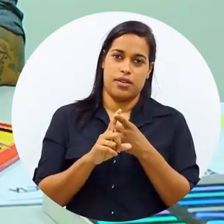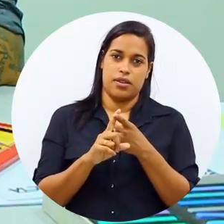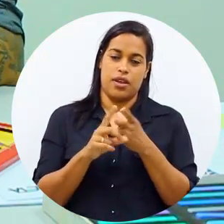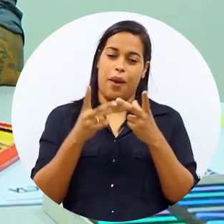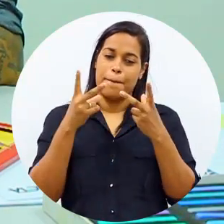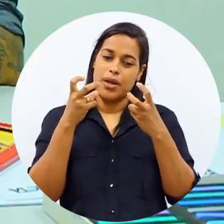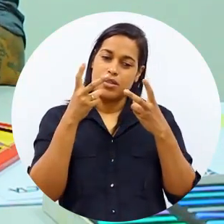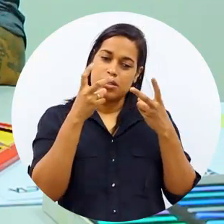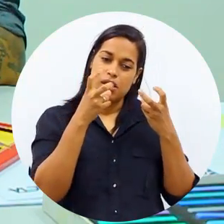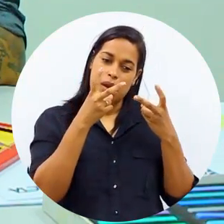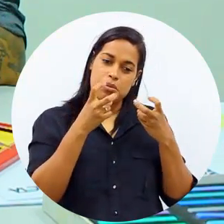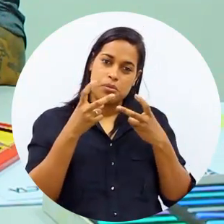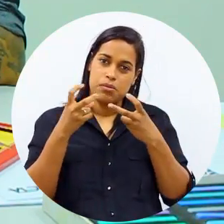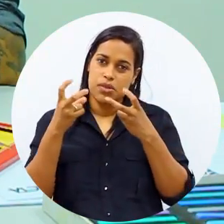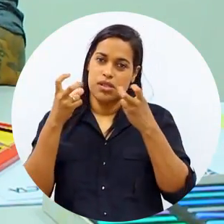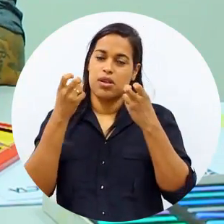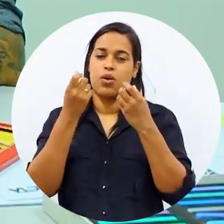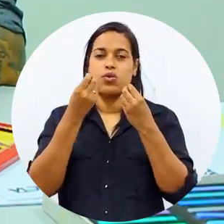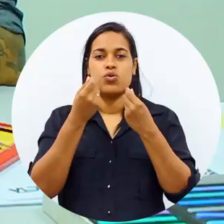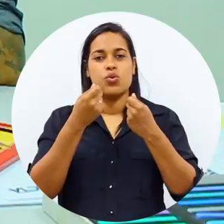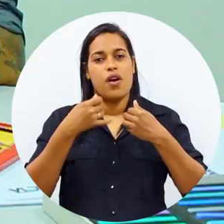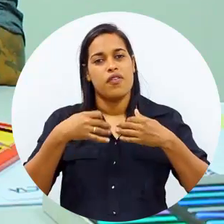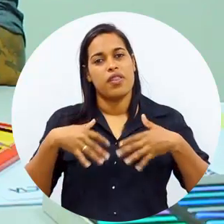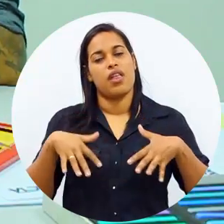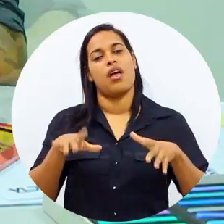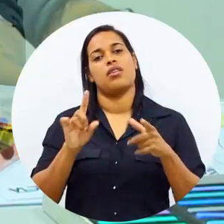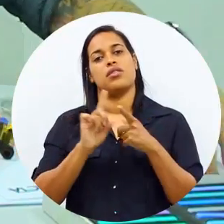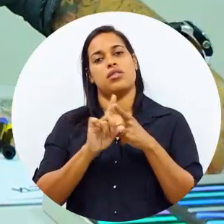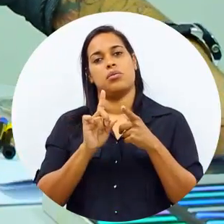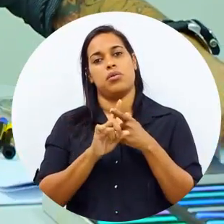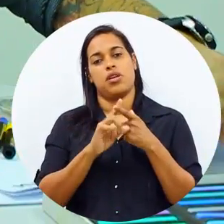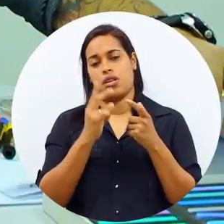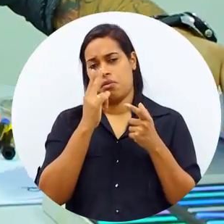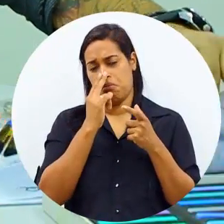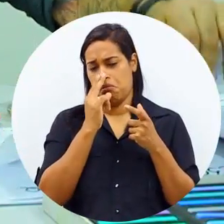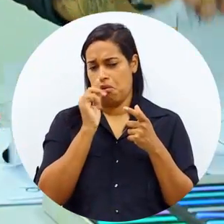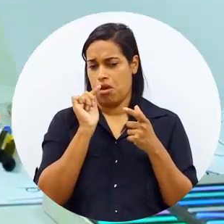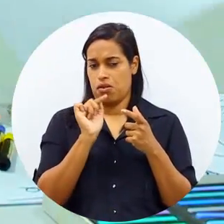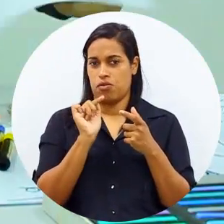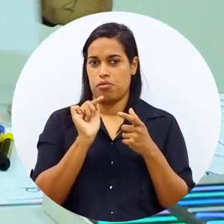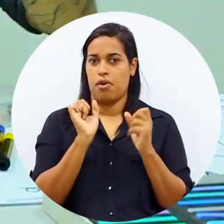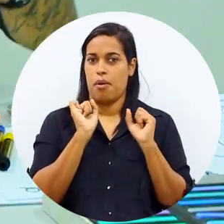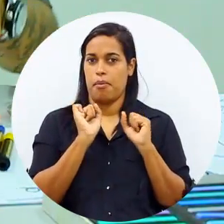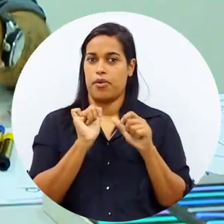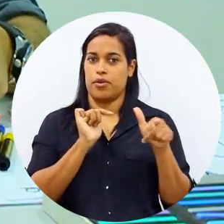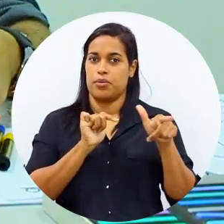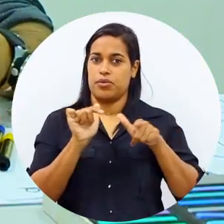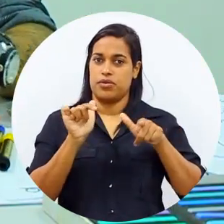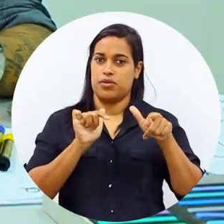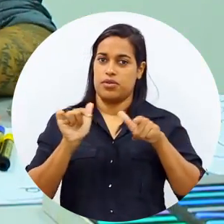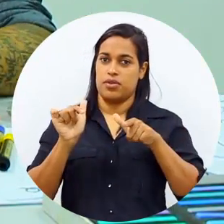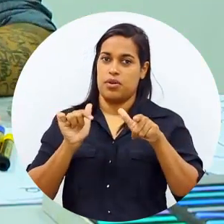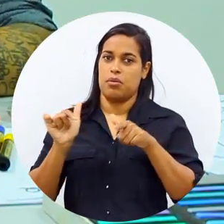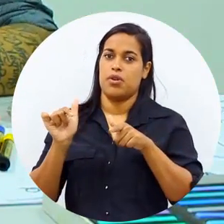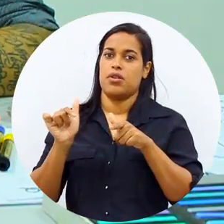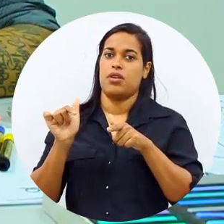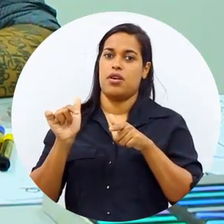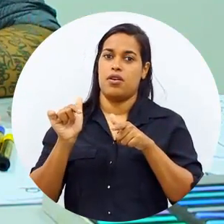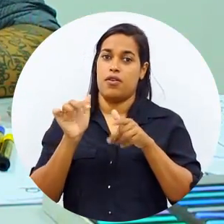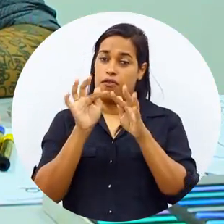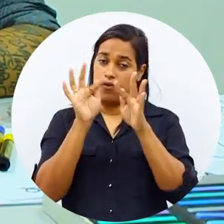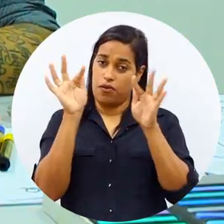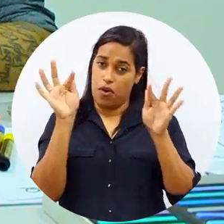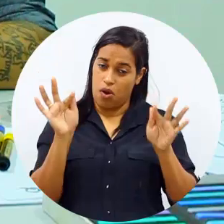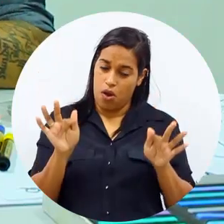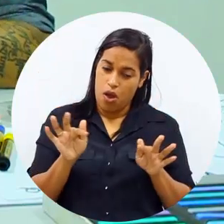maior emotividade, suavidade. Da mesma forma, podemos trabalhar a